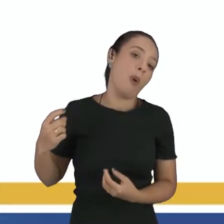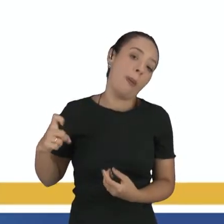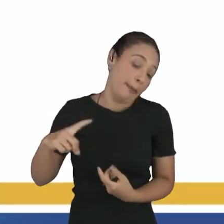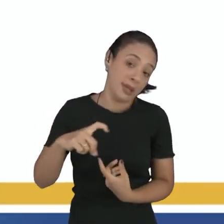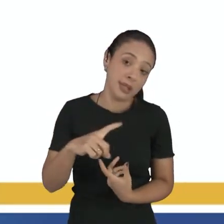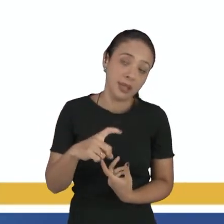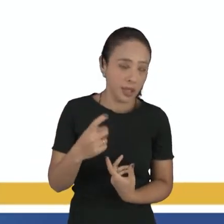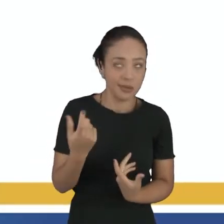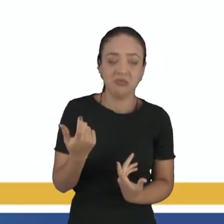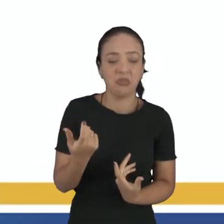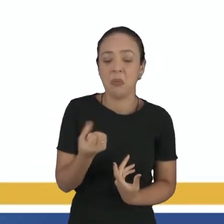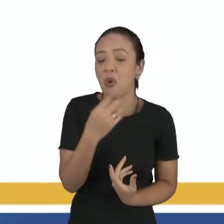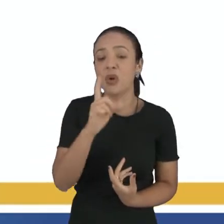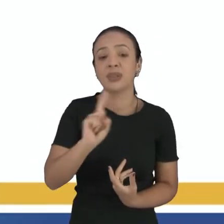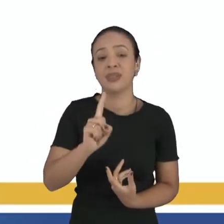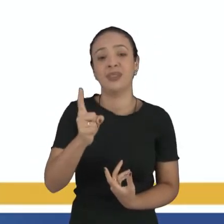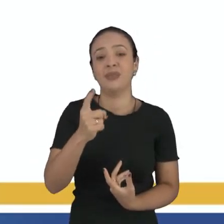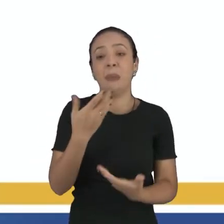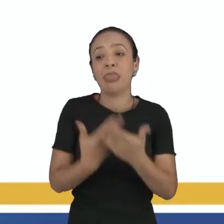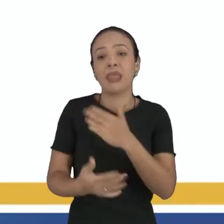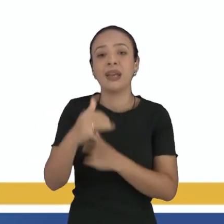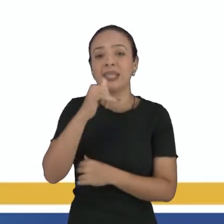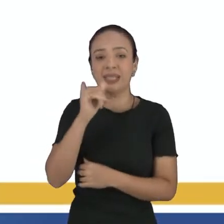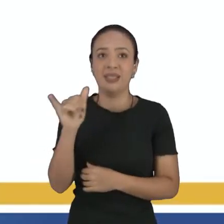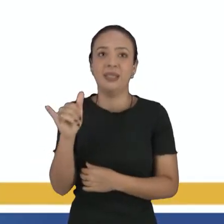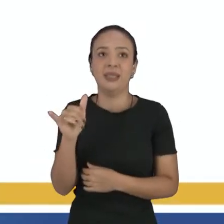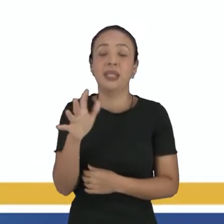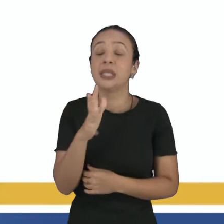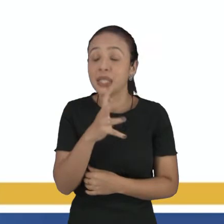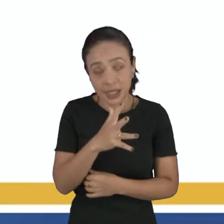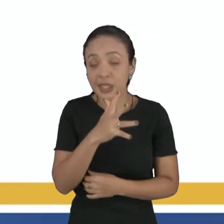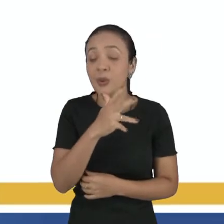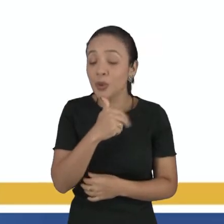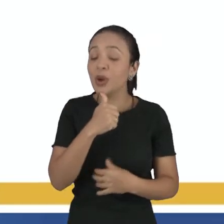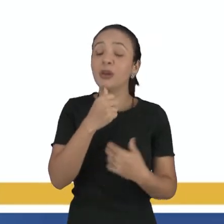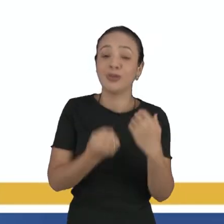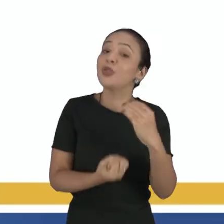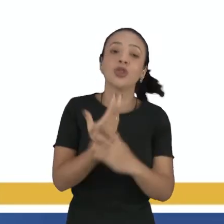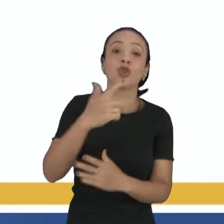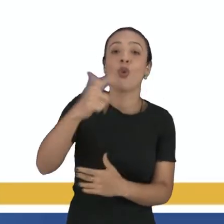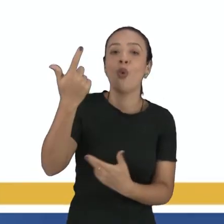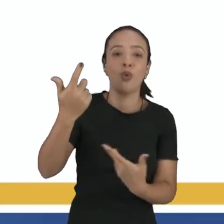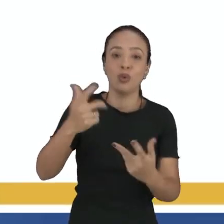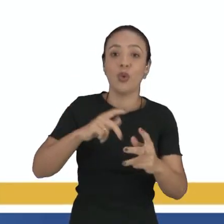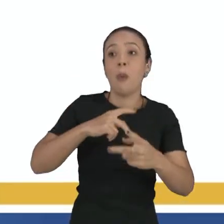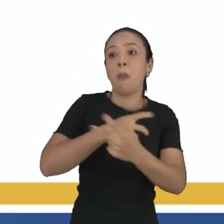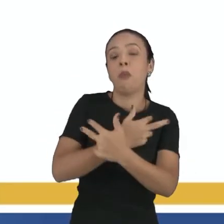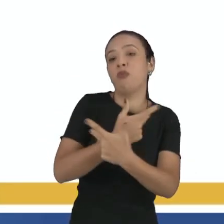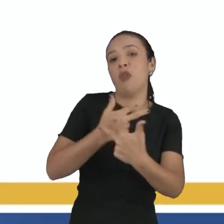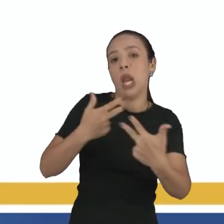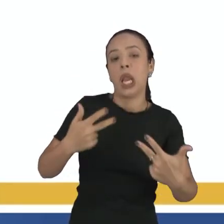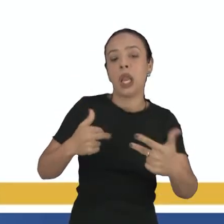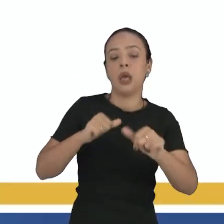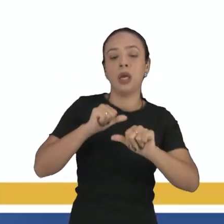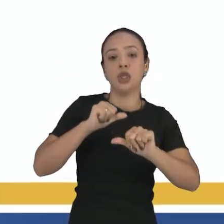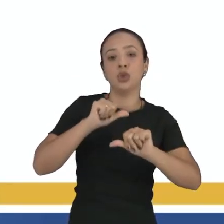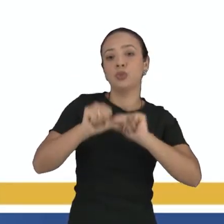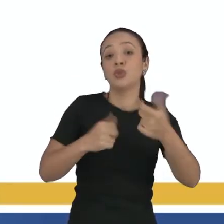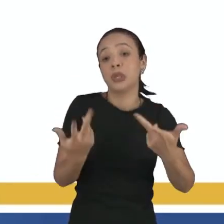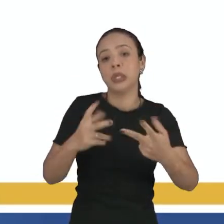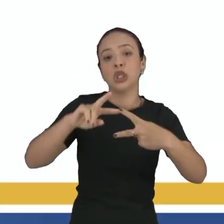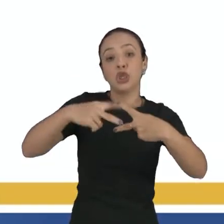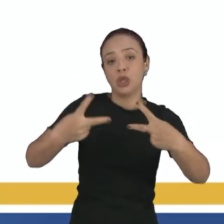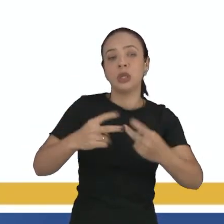tanta energia, né, e ter tanto tempo para produzir seres com variabilidade genética, tá? Permite uma